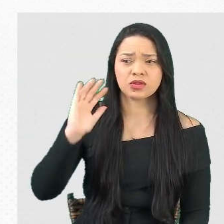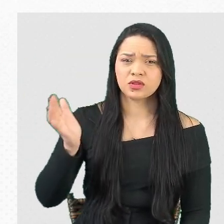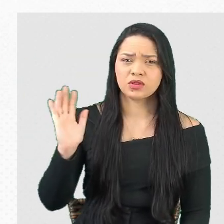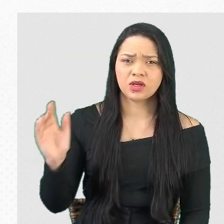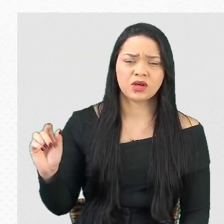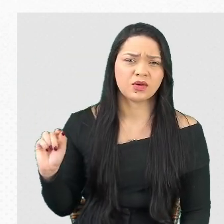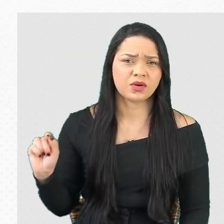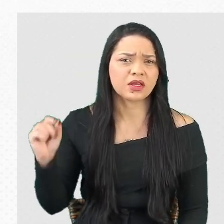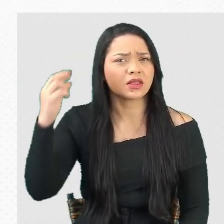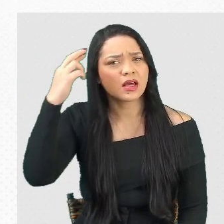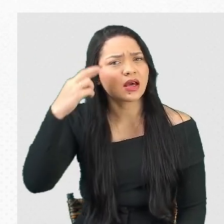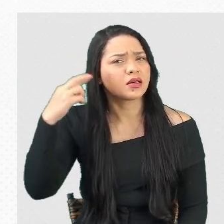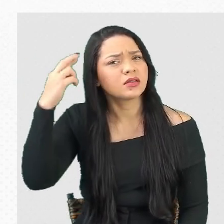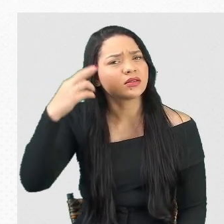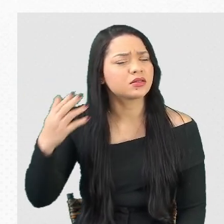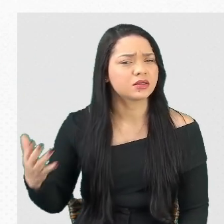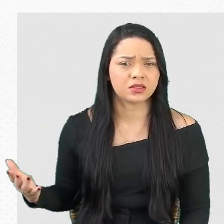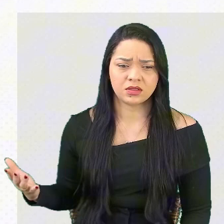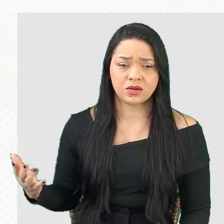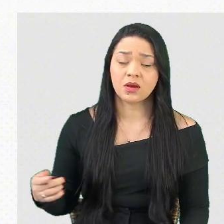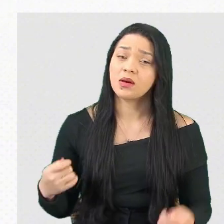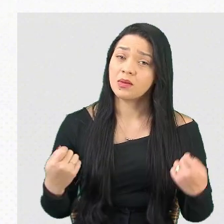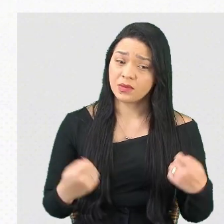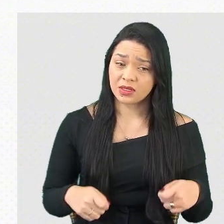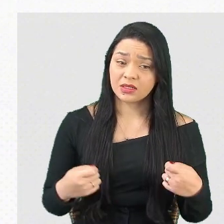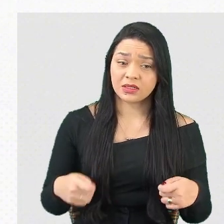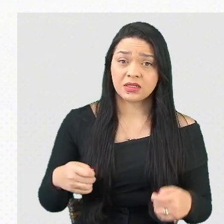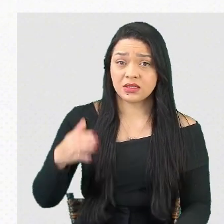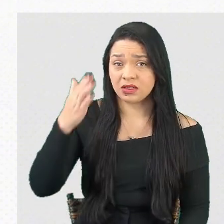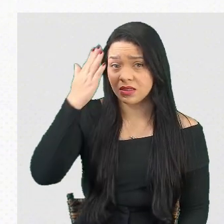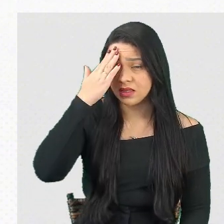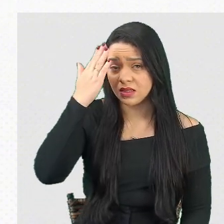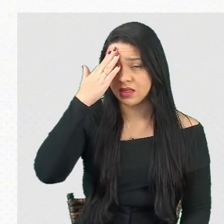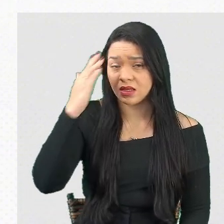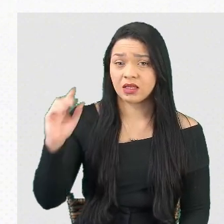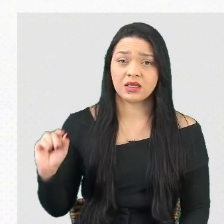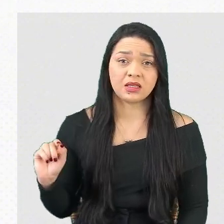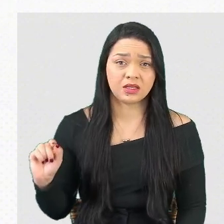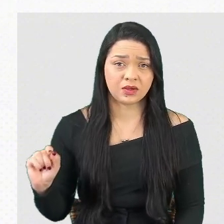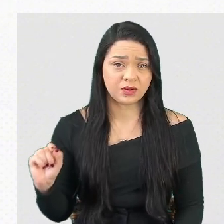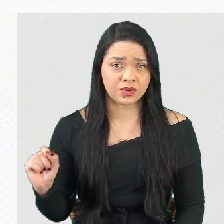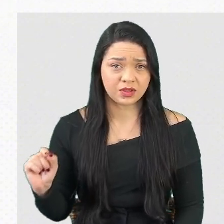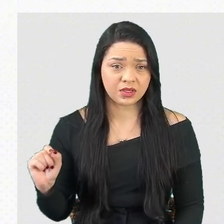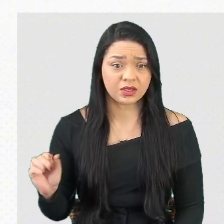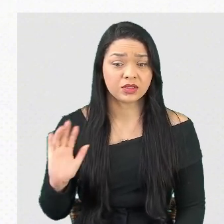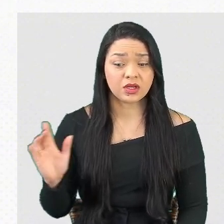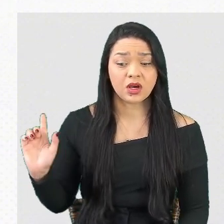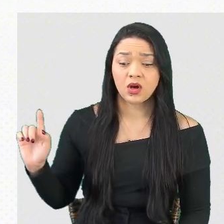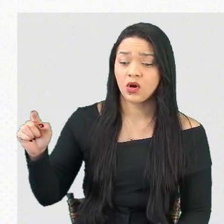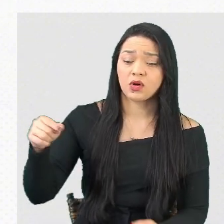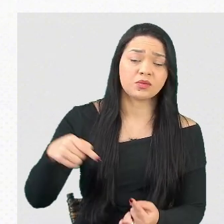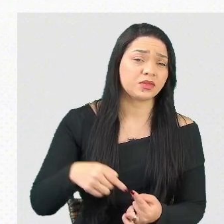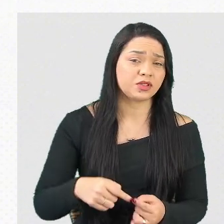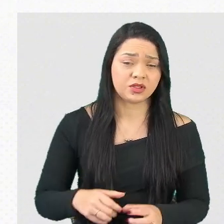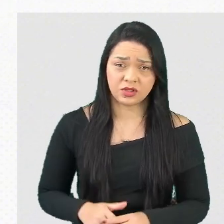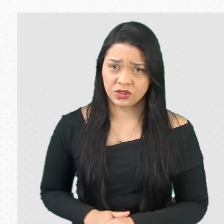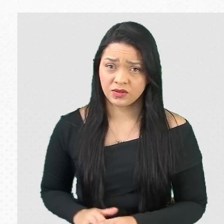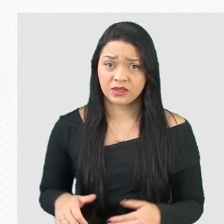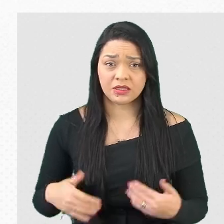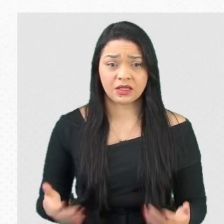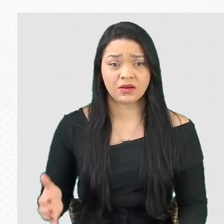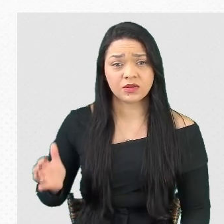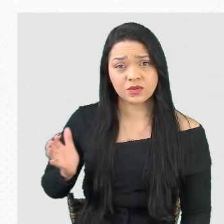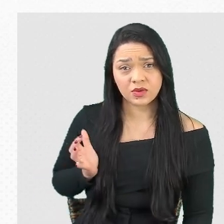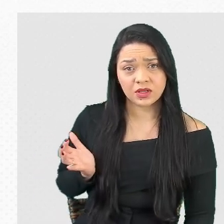né, da razão? Gente, a gente tem que compreender uma questão muito direta, objetiva. Os